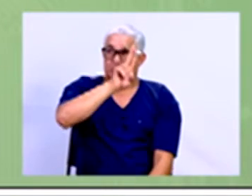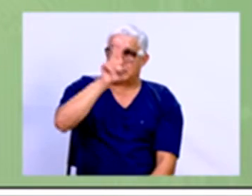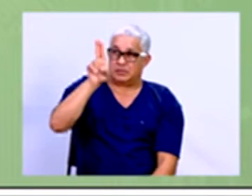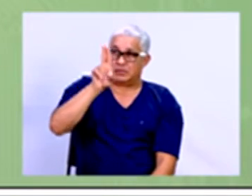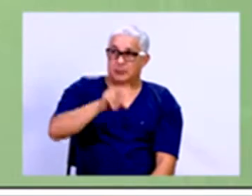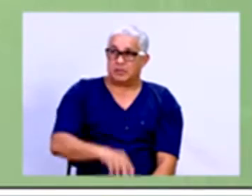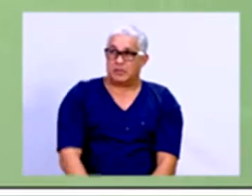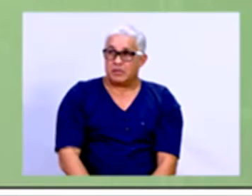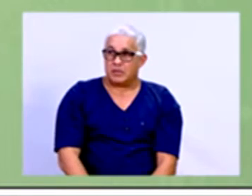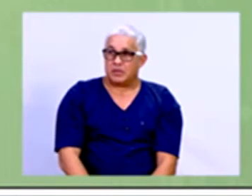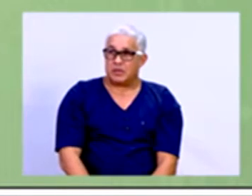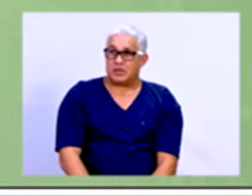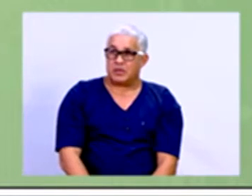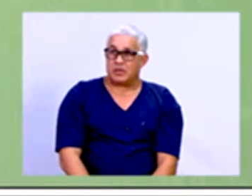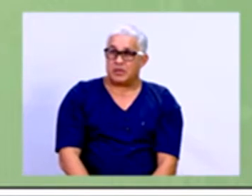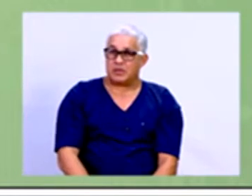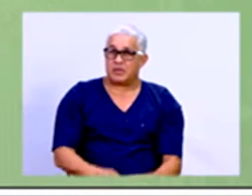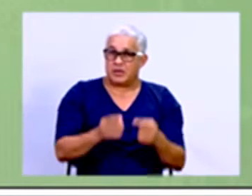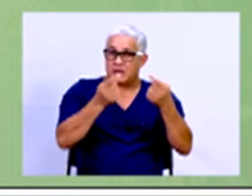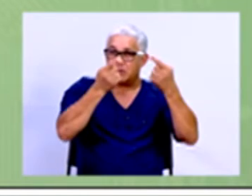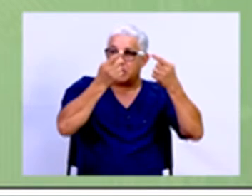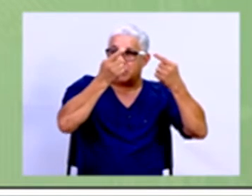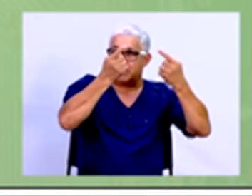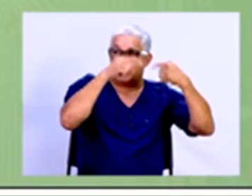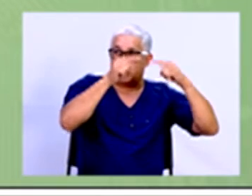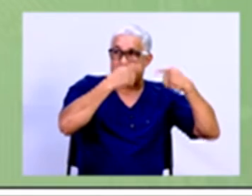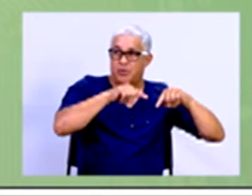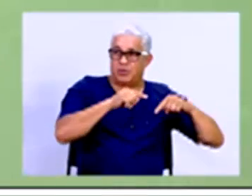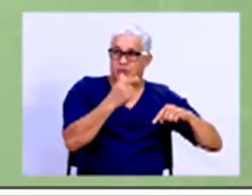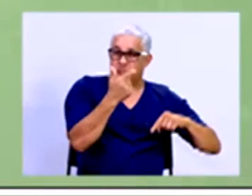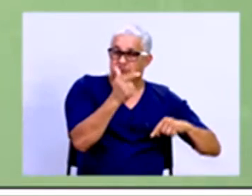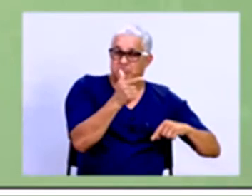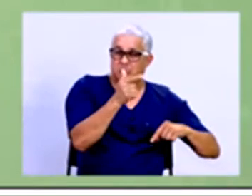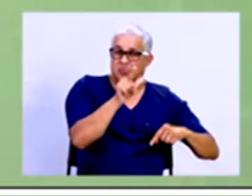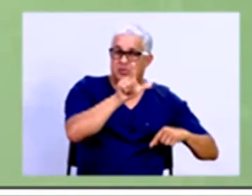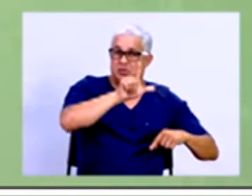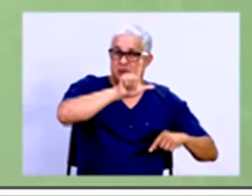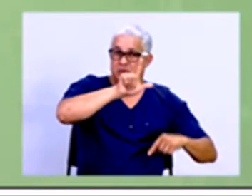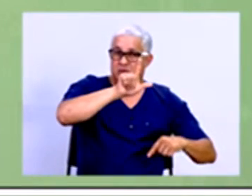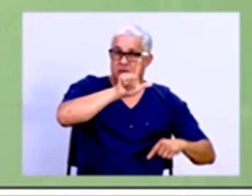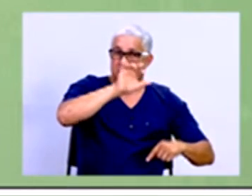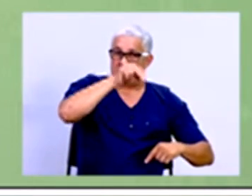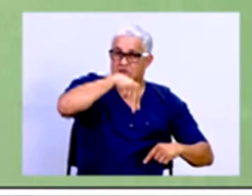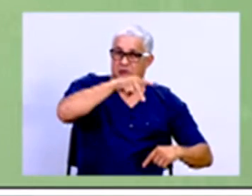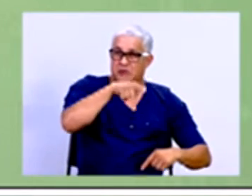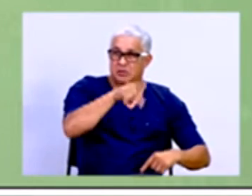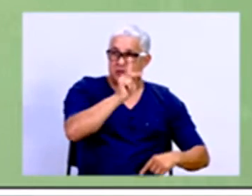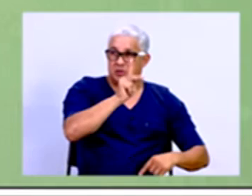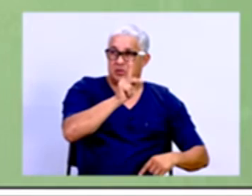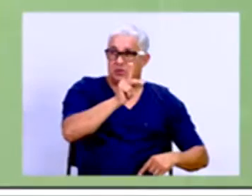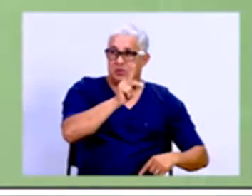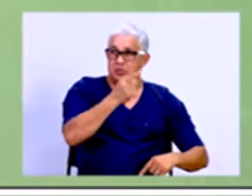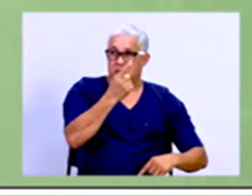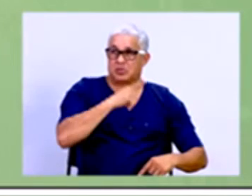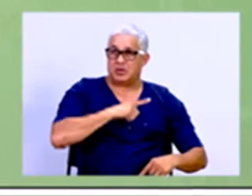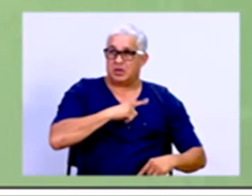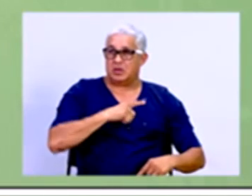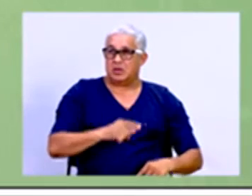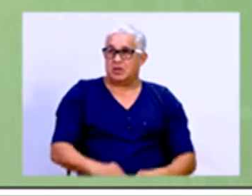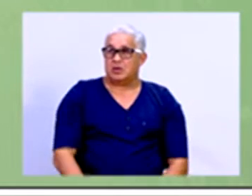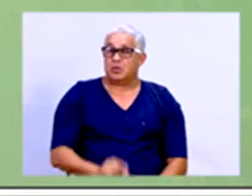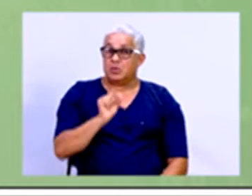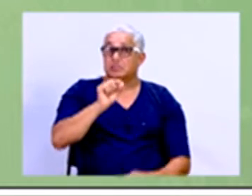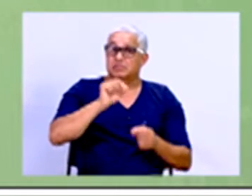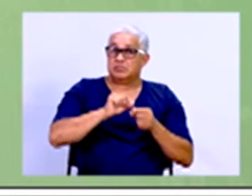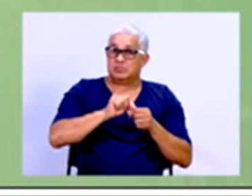as outras, ó, não tem link nenhum, td. Aqui a gente tem um link, ó, ahref, certo? O que a gente faz? Chama